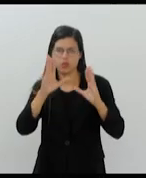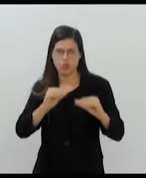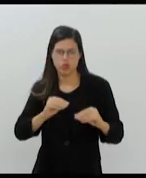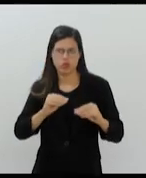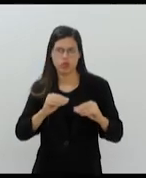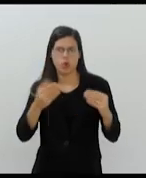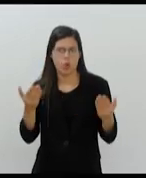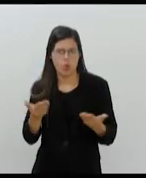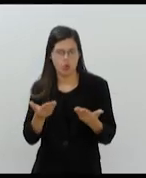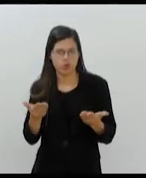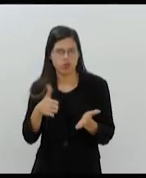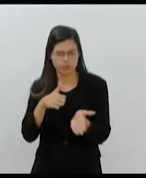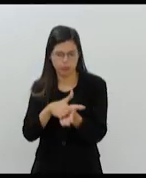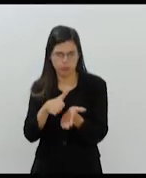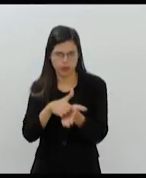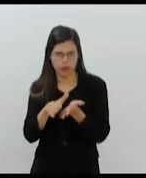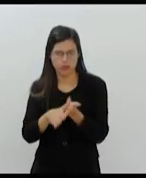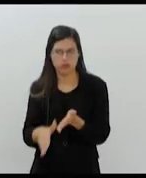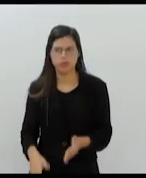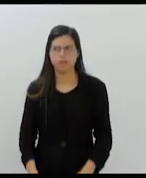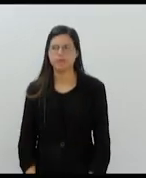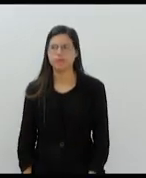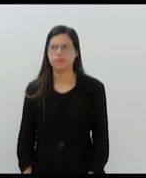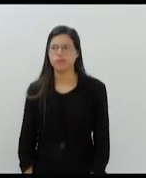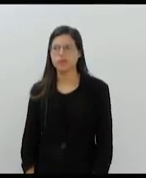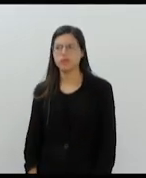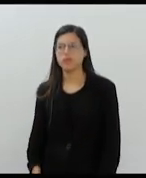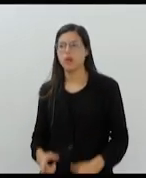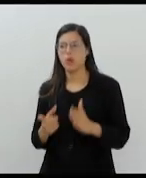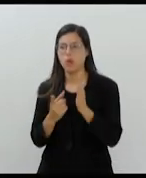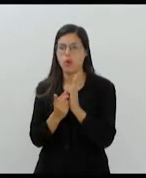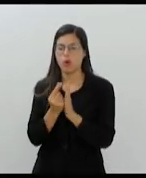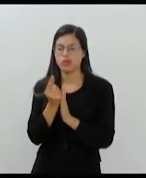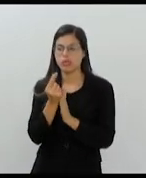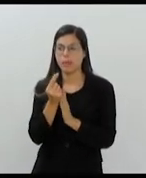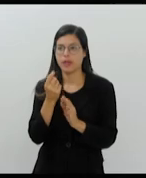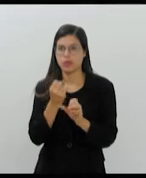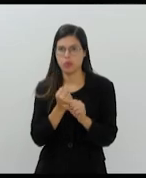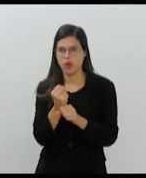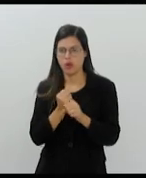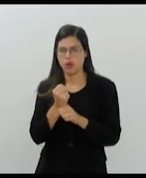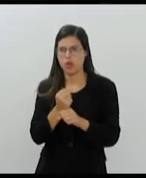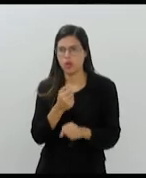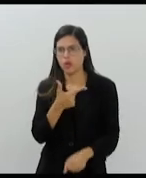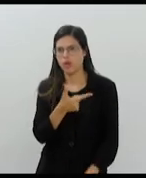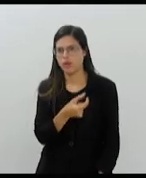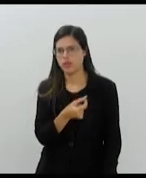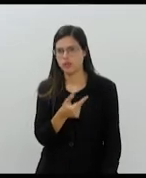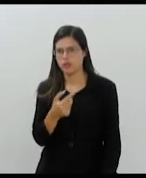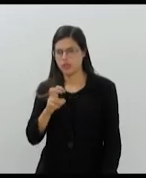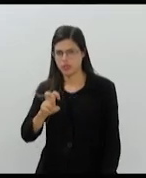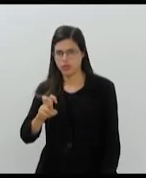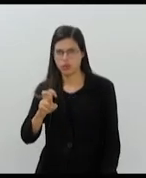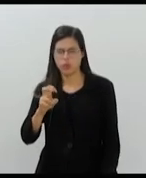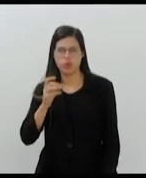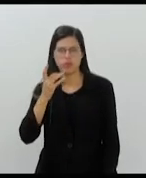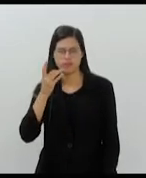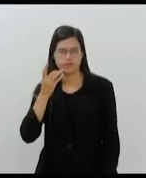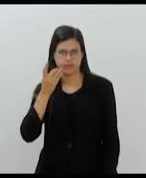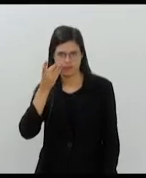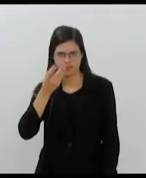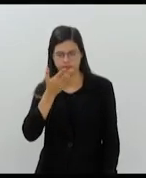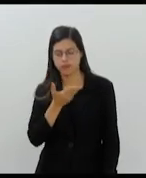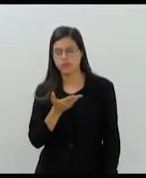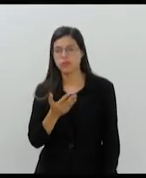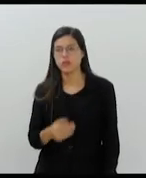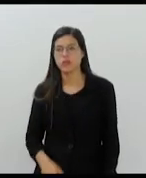para publicação. O orçamento de 2025, deputado Ratinho, prevê uma